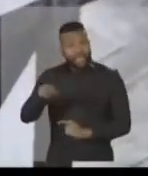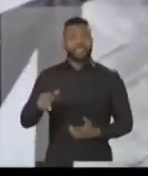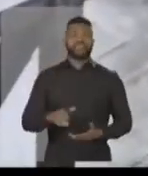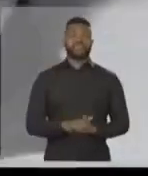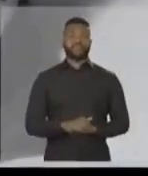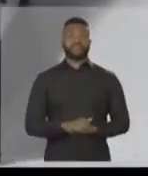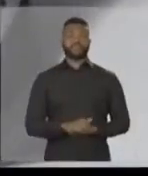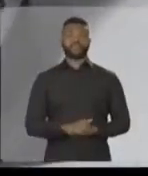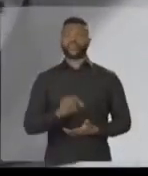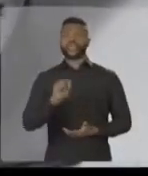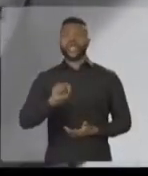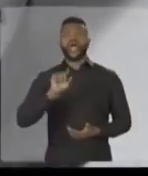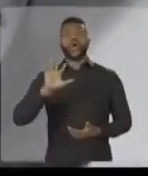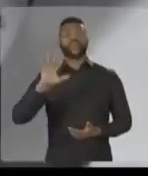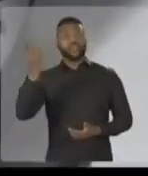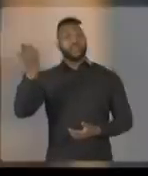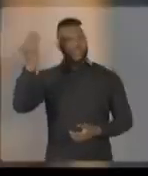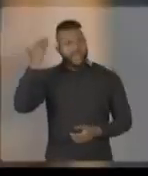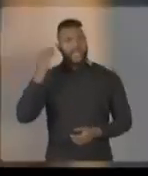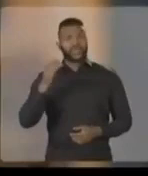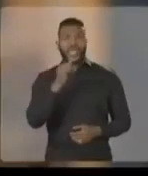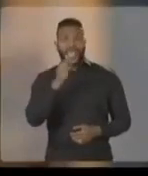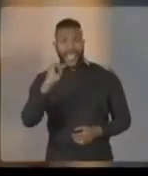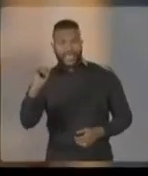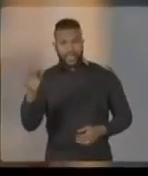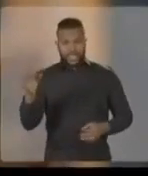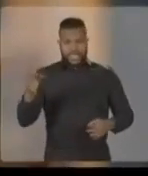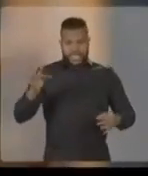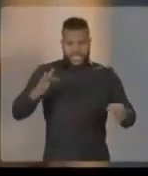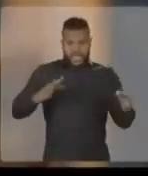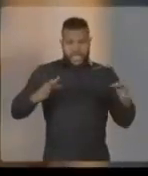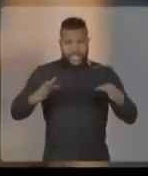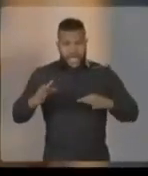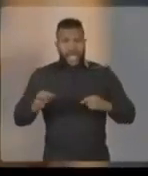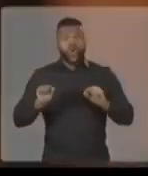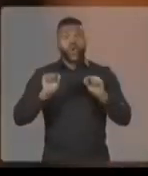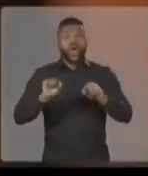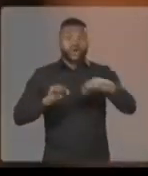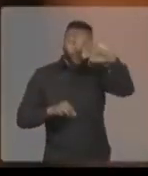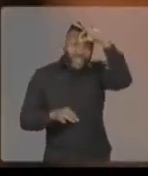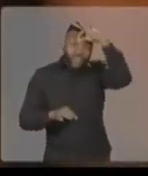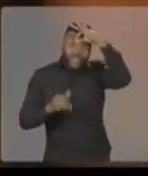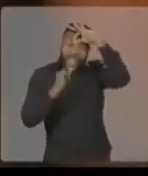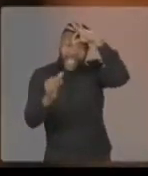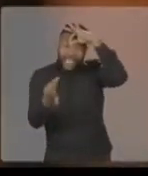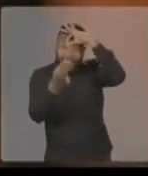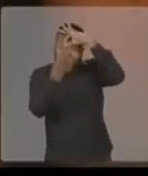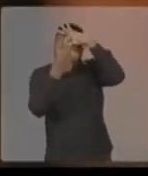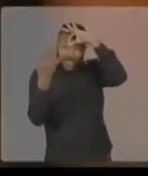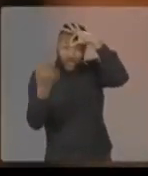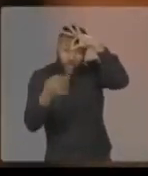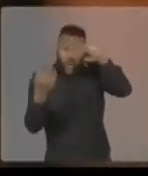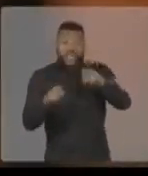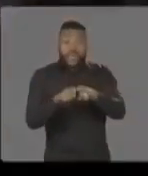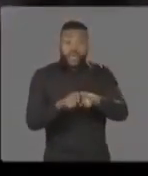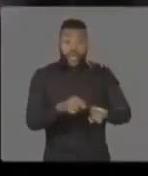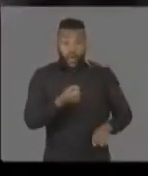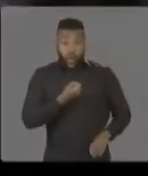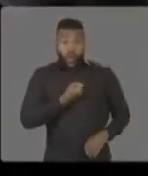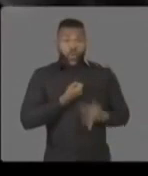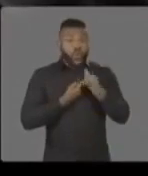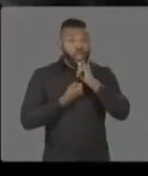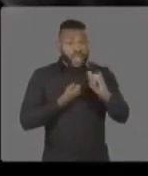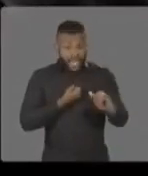Eles colocam muitos fios elétricos descascados dentro da vagina, colocam dentro do